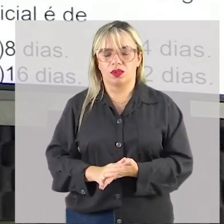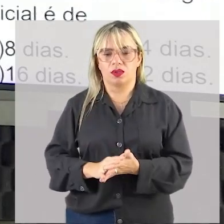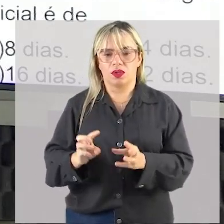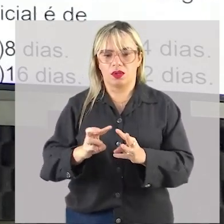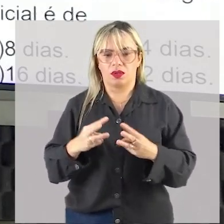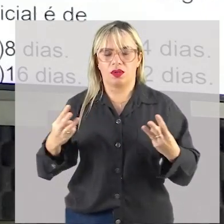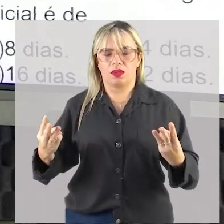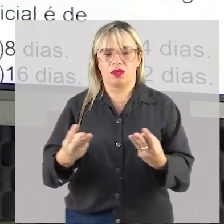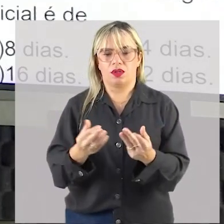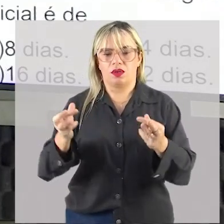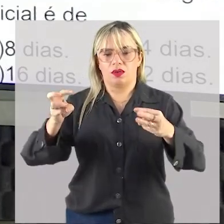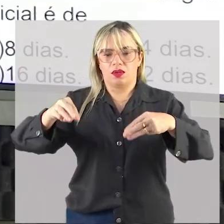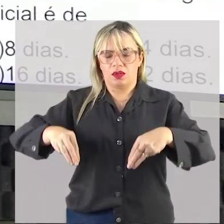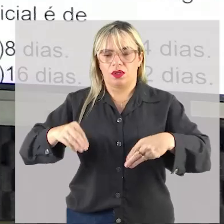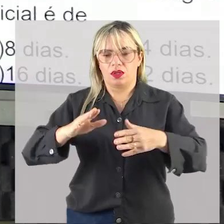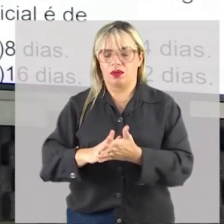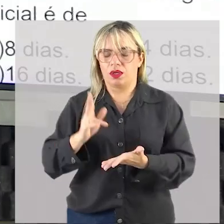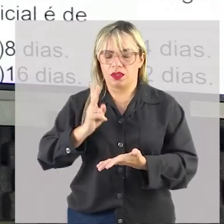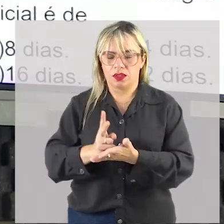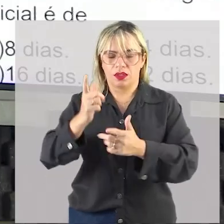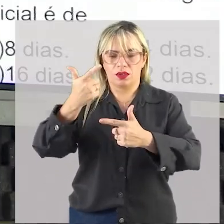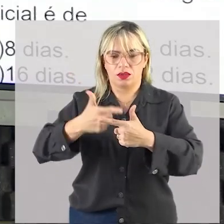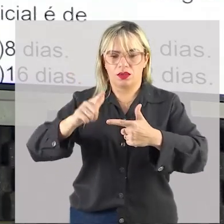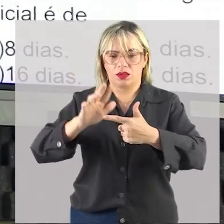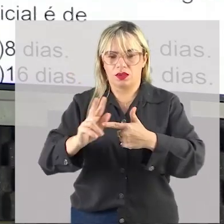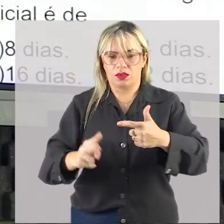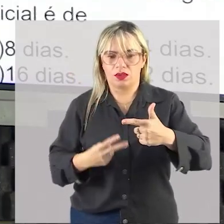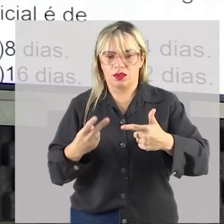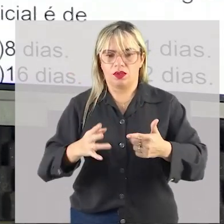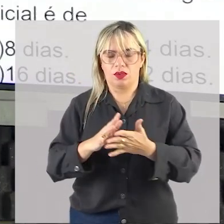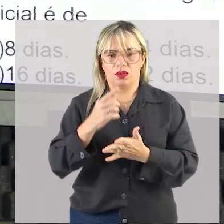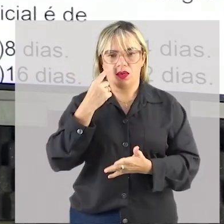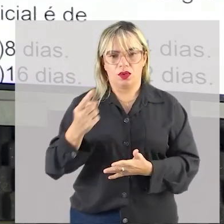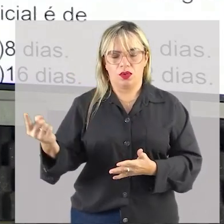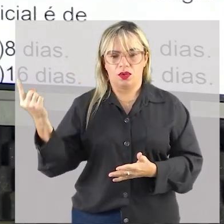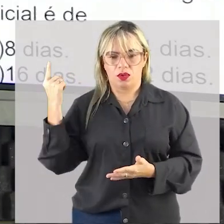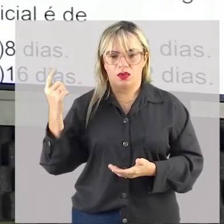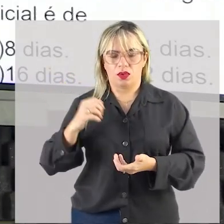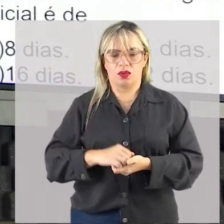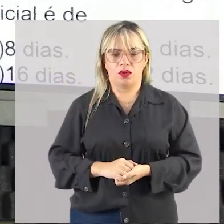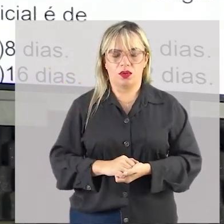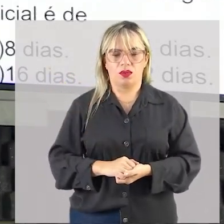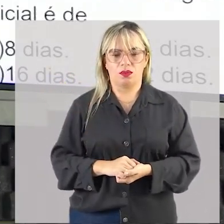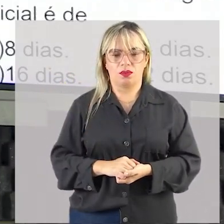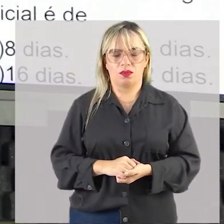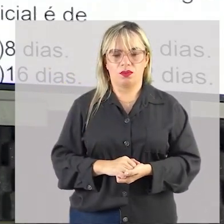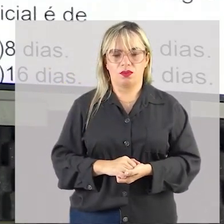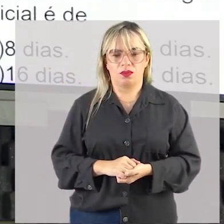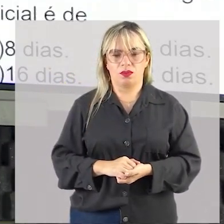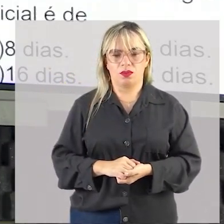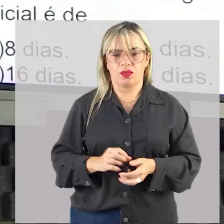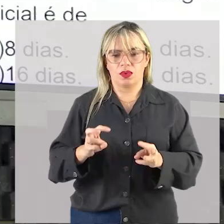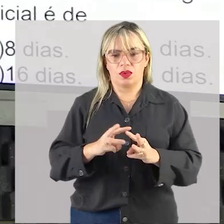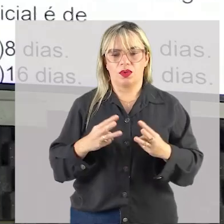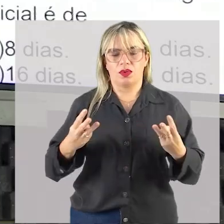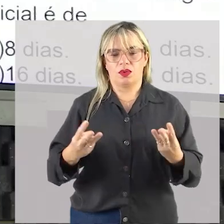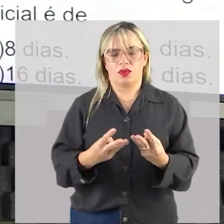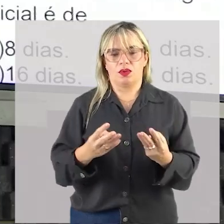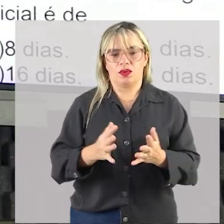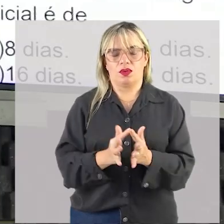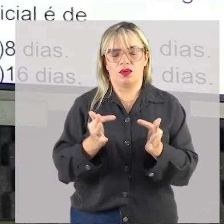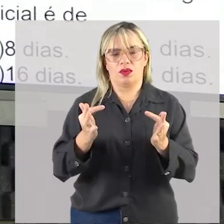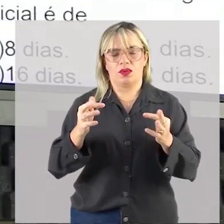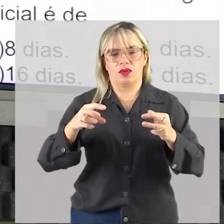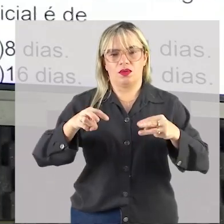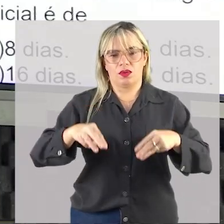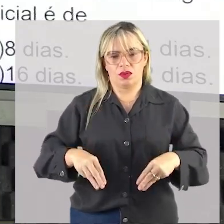por 2. Essa massa é 100 por 2, essa aqui é 50 por 2. A massa final é a massa inicial por 2. A massa